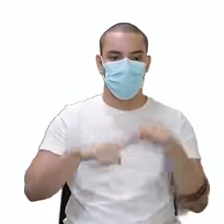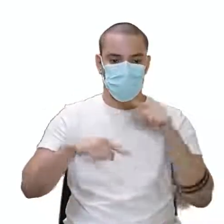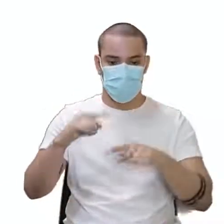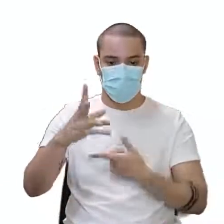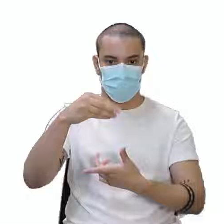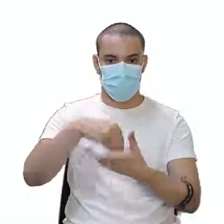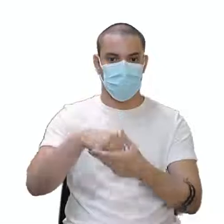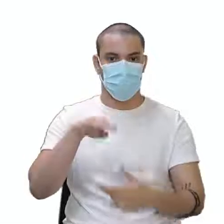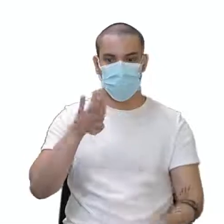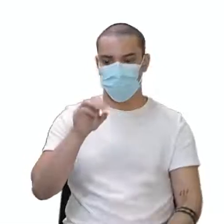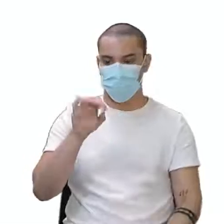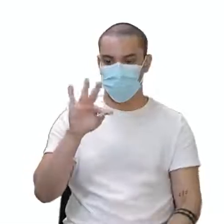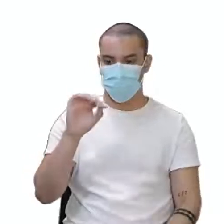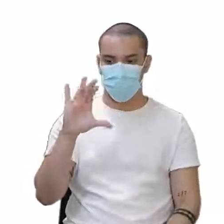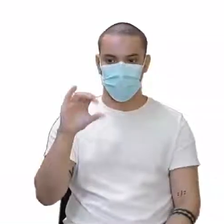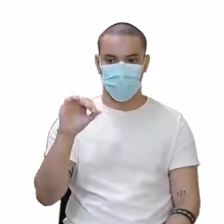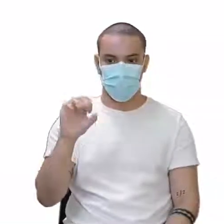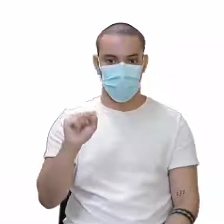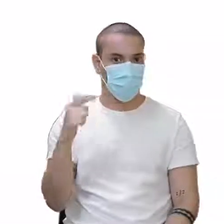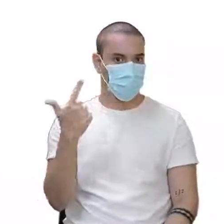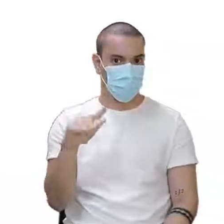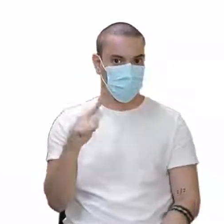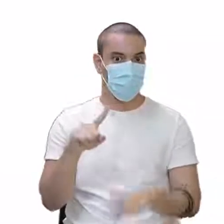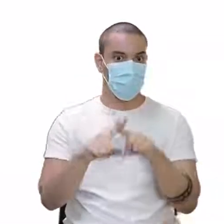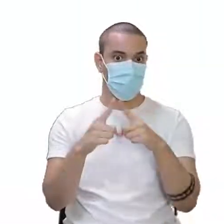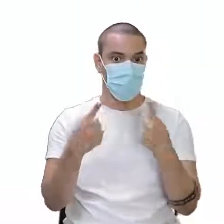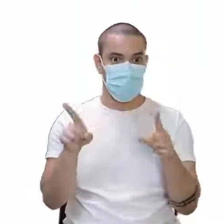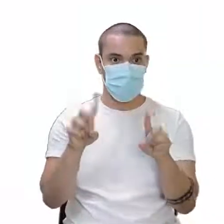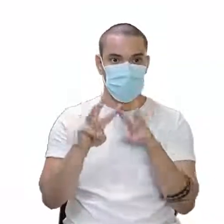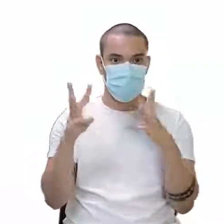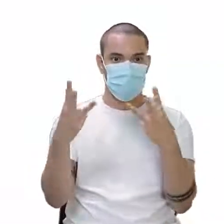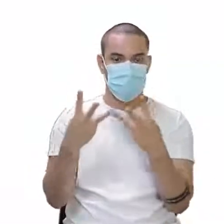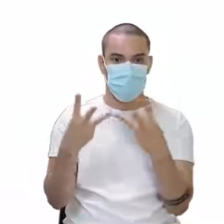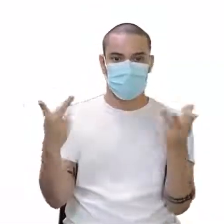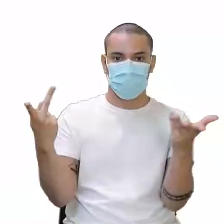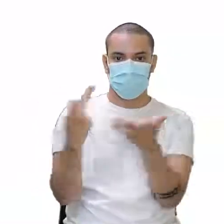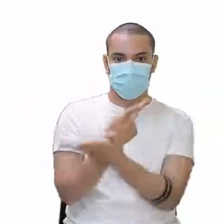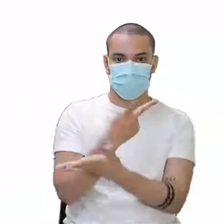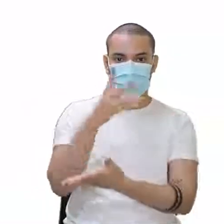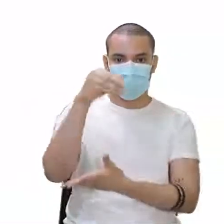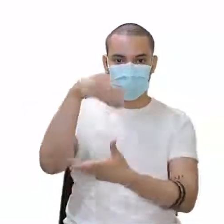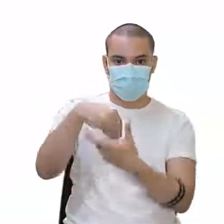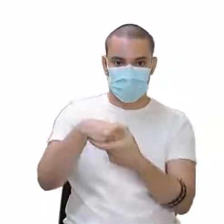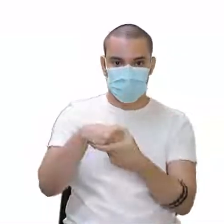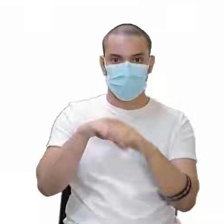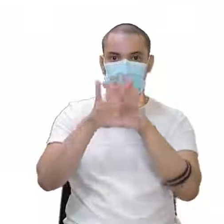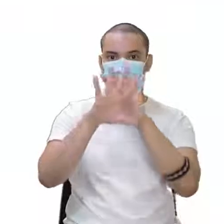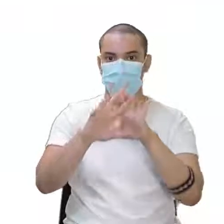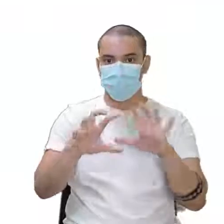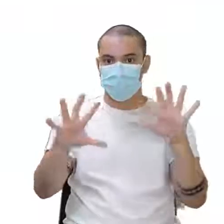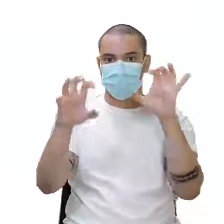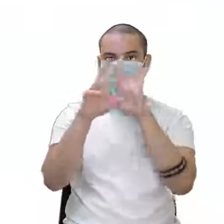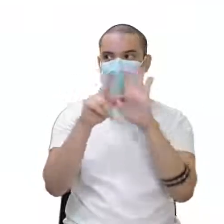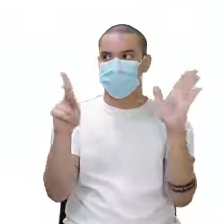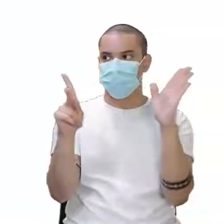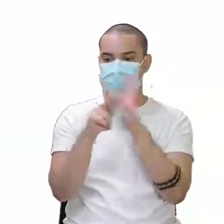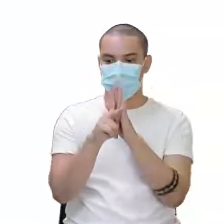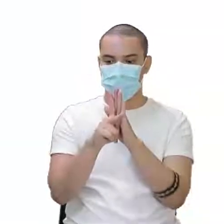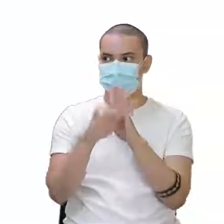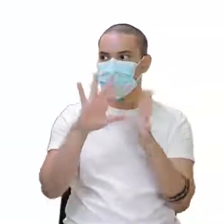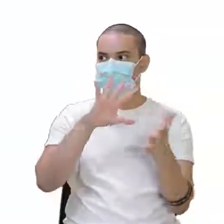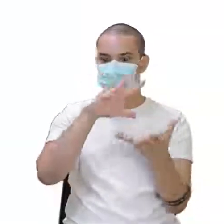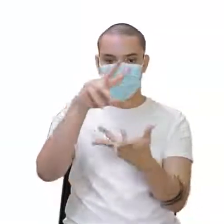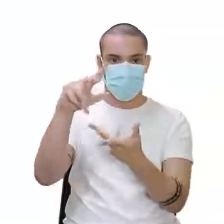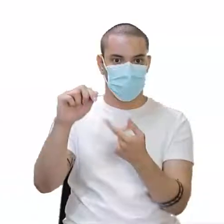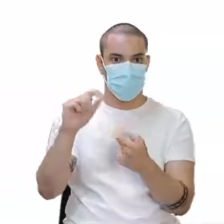elementos bióticos. Mas quando essa massa de ar leva essas nuvens para o continente, você